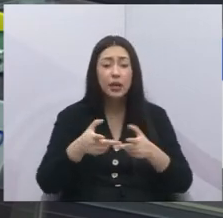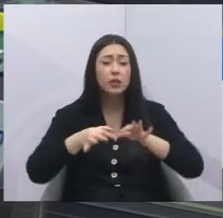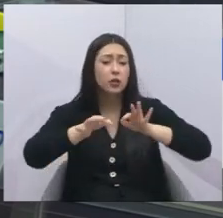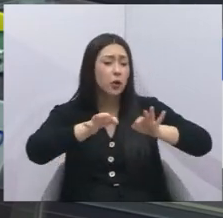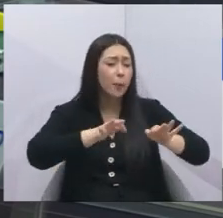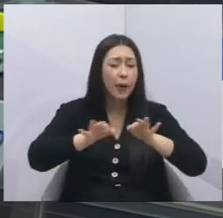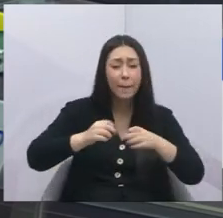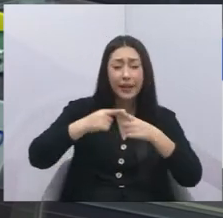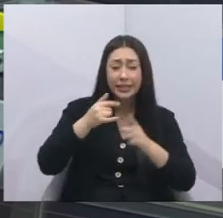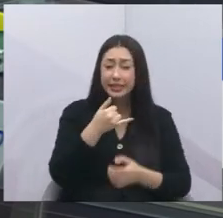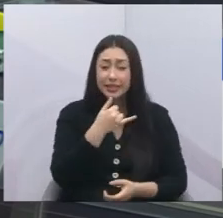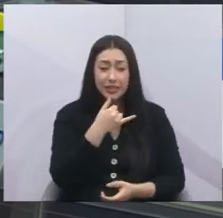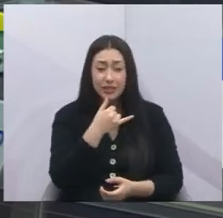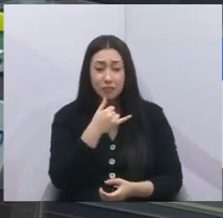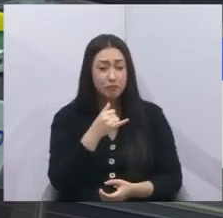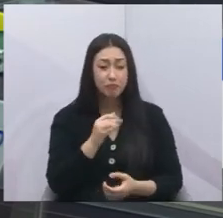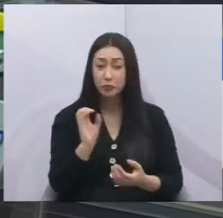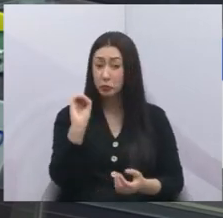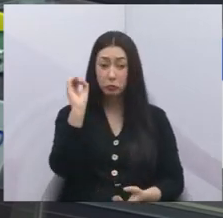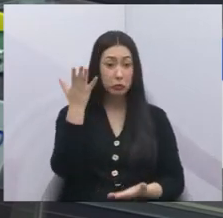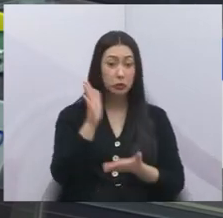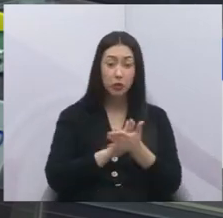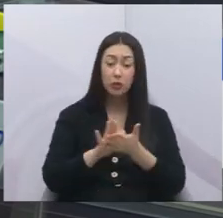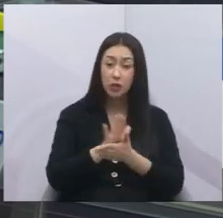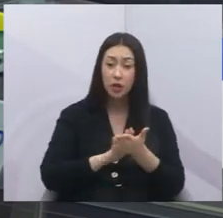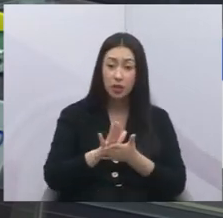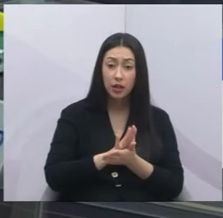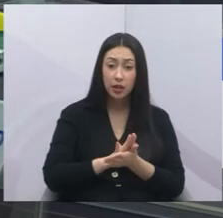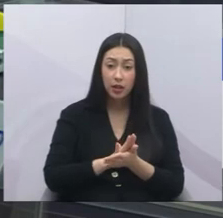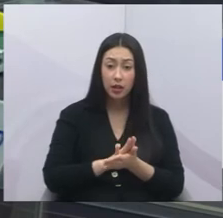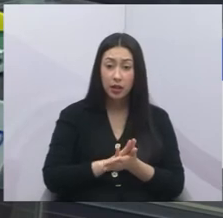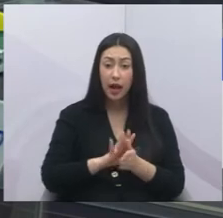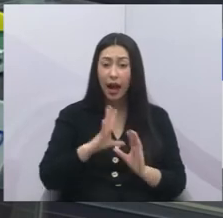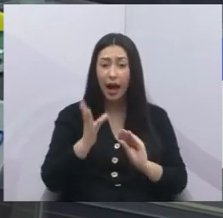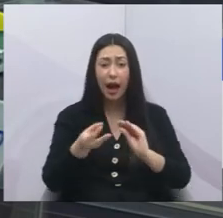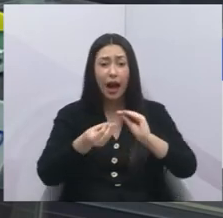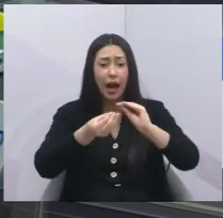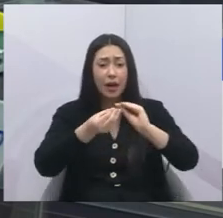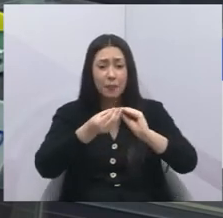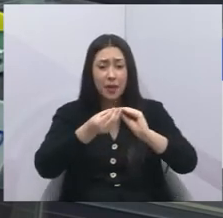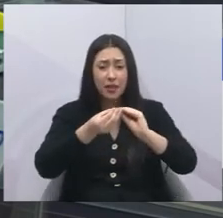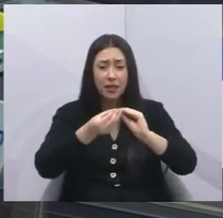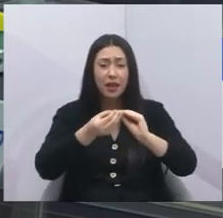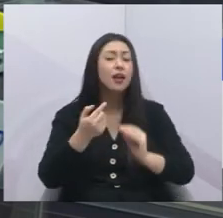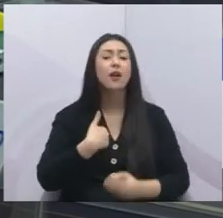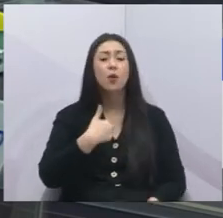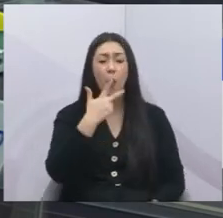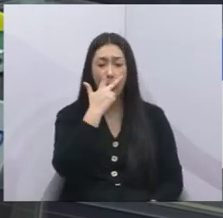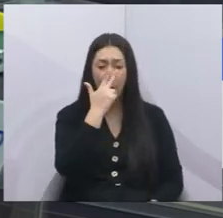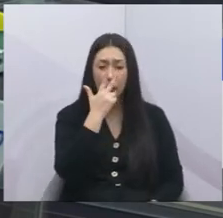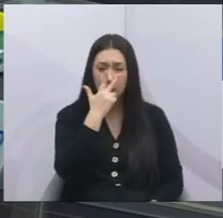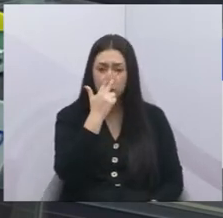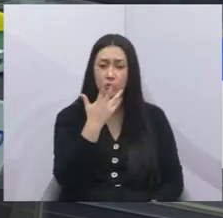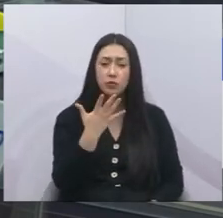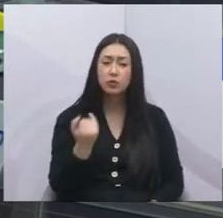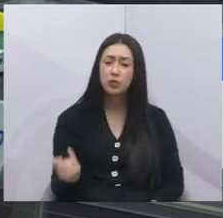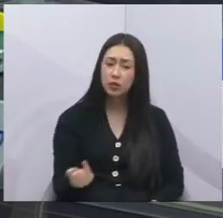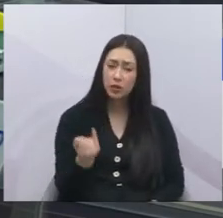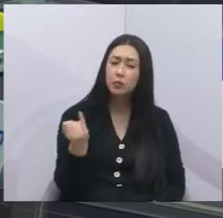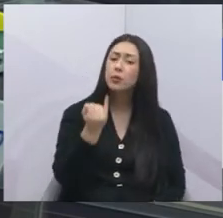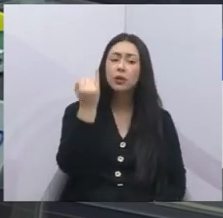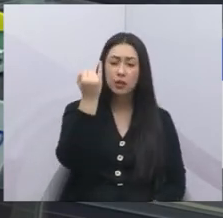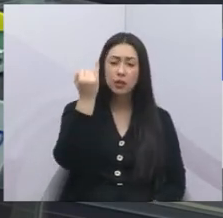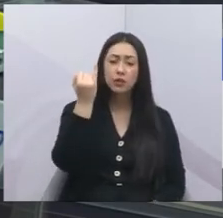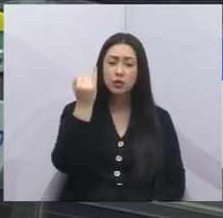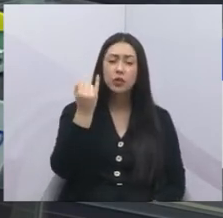construção e, infelizmente, isso não foi rezado. E quanto à emenda do vereador Rodrigo, acho que é salutar, eu acho que é importante